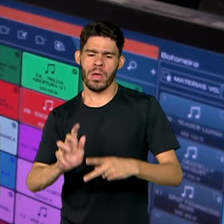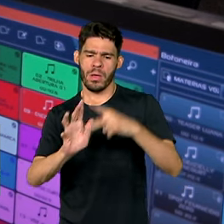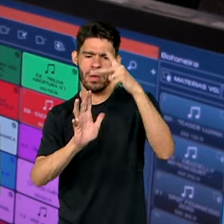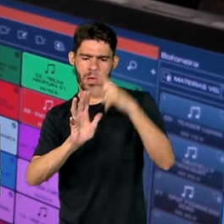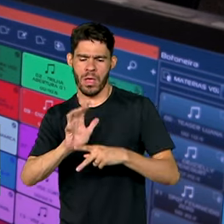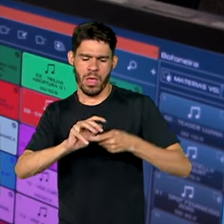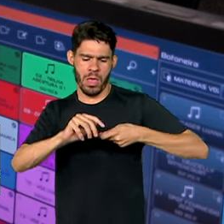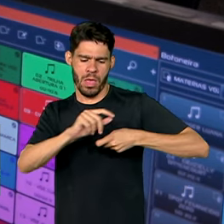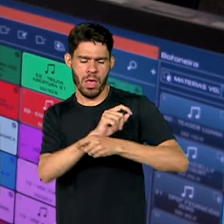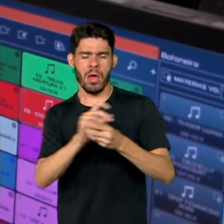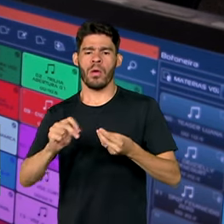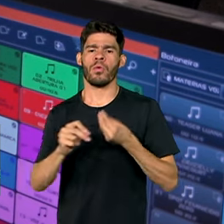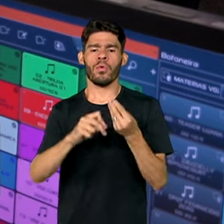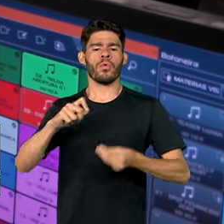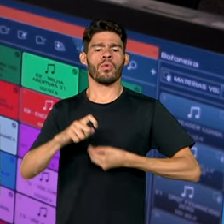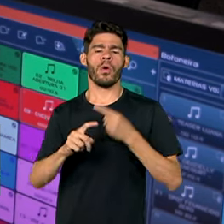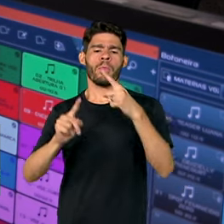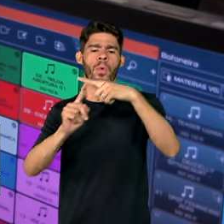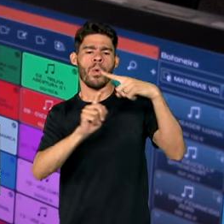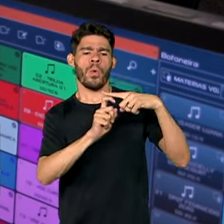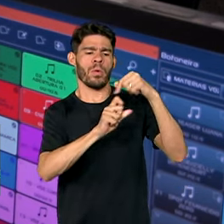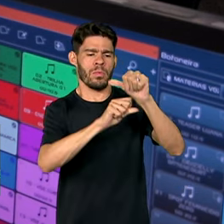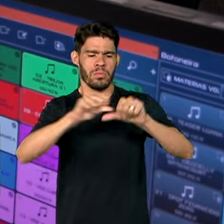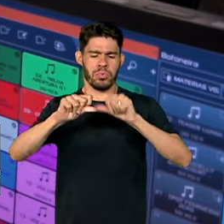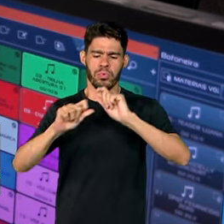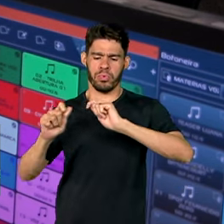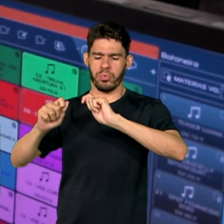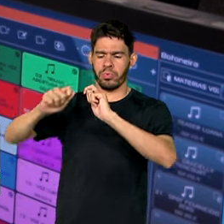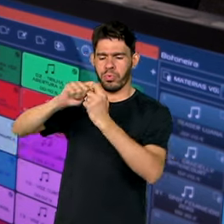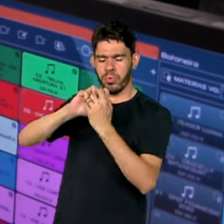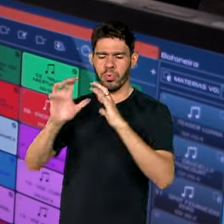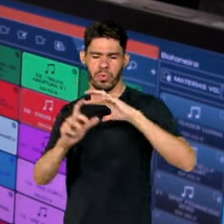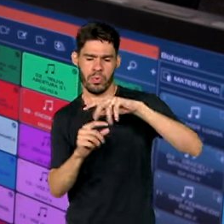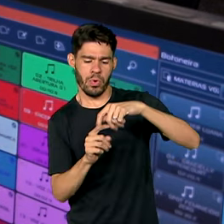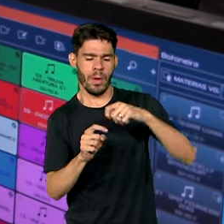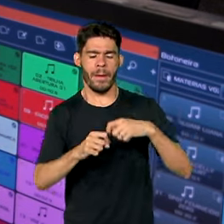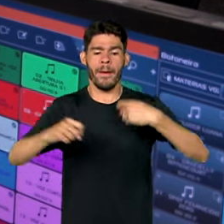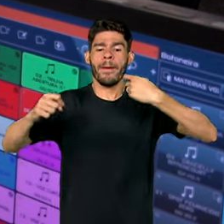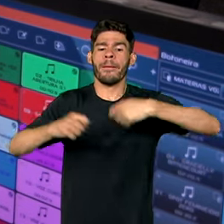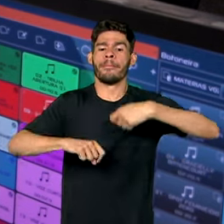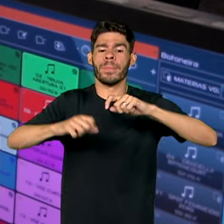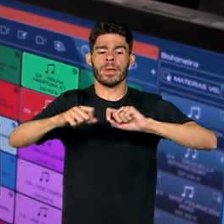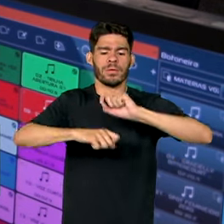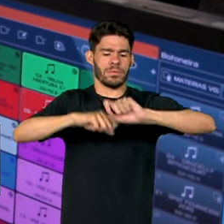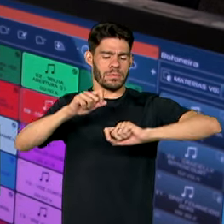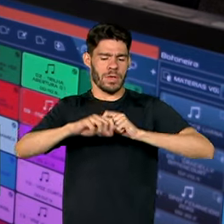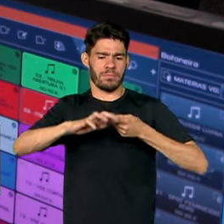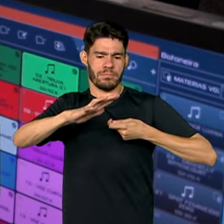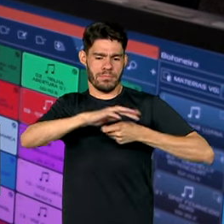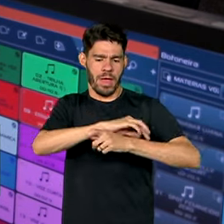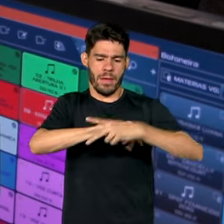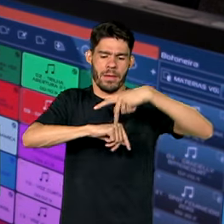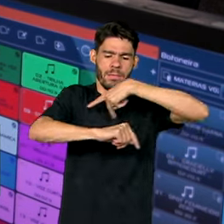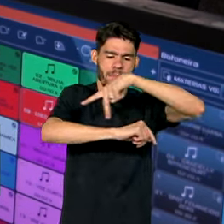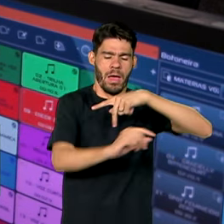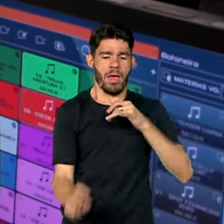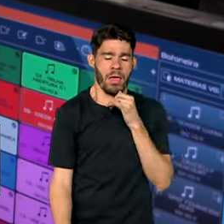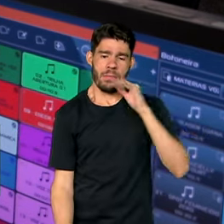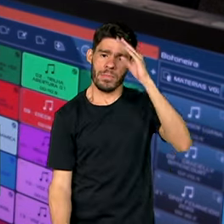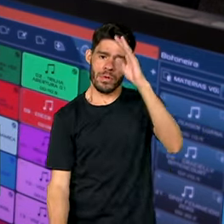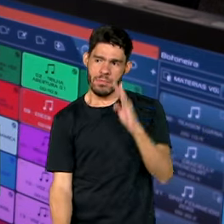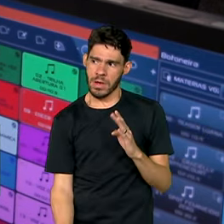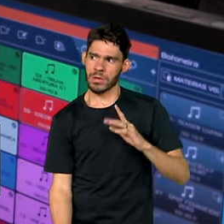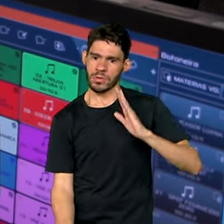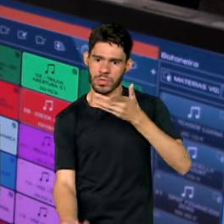serão financiados Que tipo de mudanças na economia Global precisam acontecer para financiar países como o Brasil que já